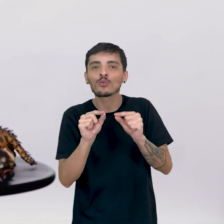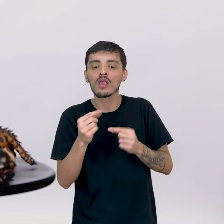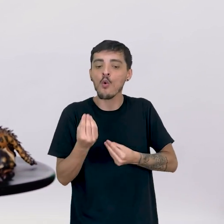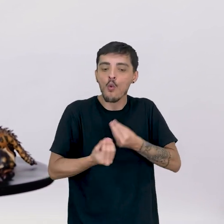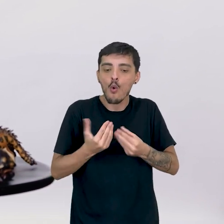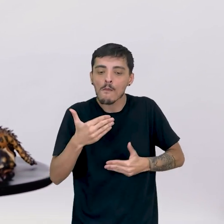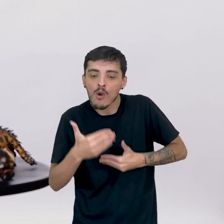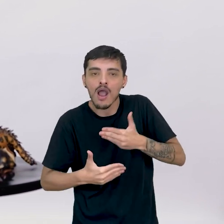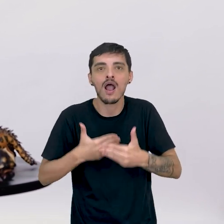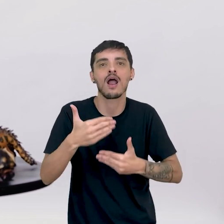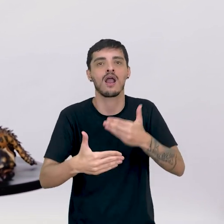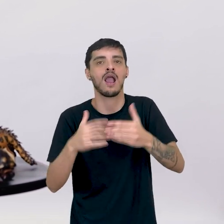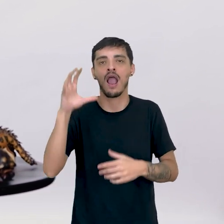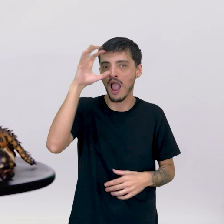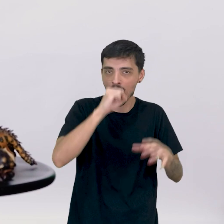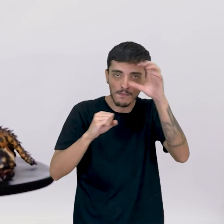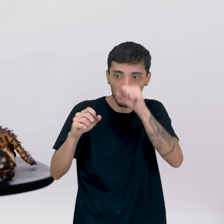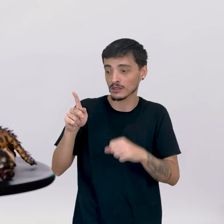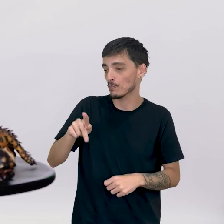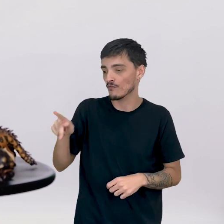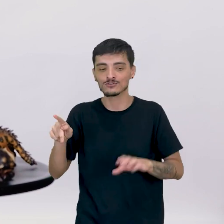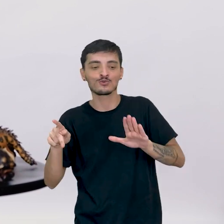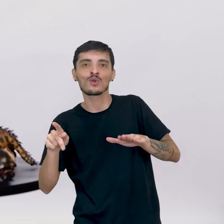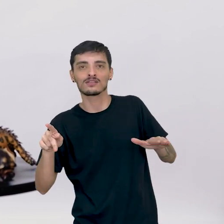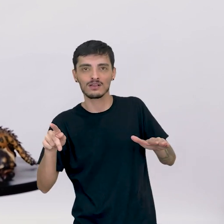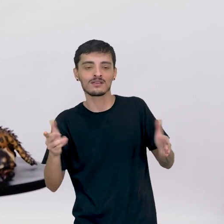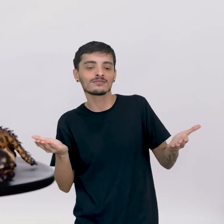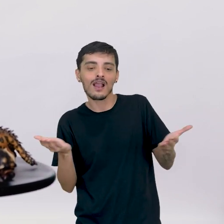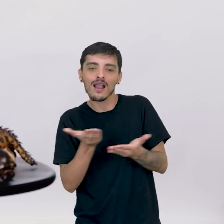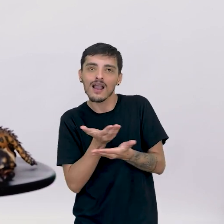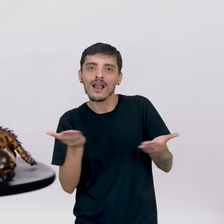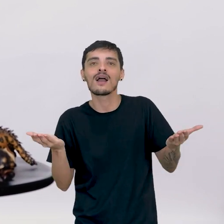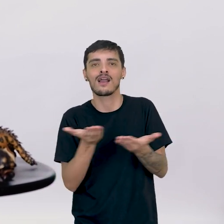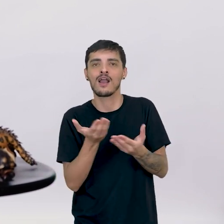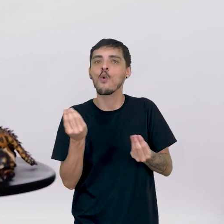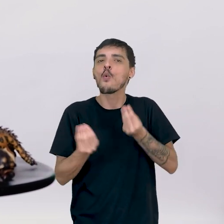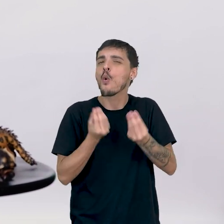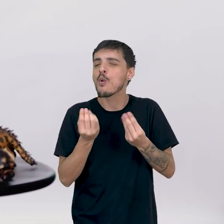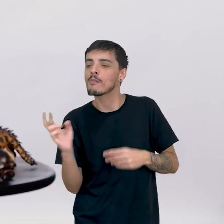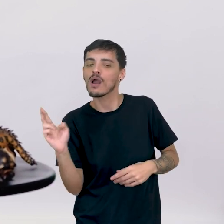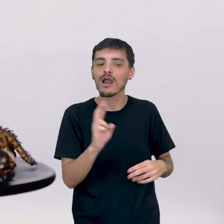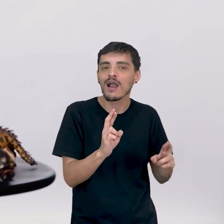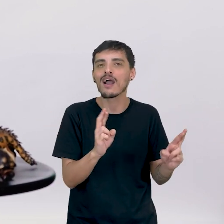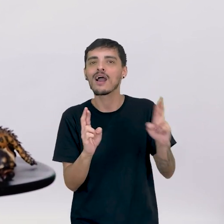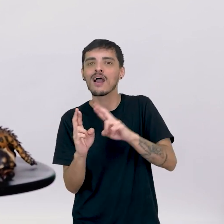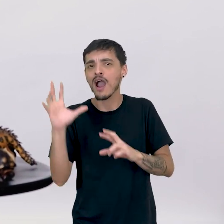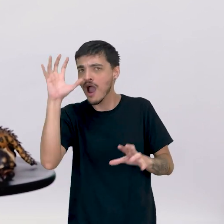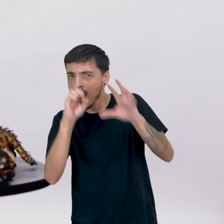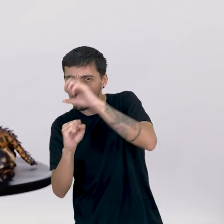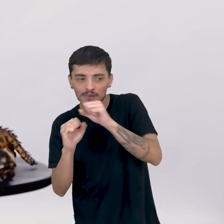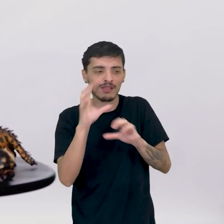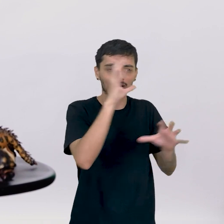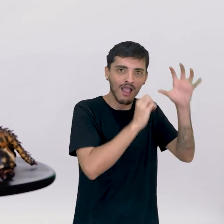objetivo de conhecer os processos pelos quais crianças e adultos interagem, organizam-se, respondem e, nesse diálogo,